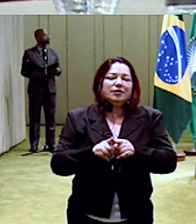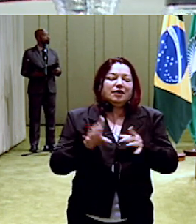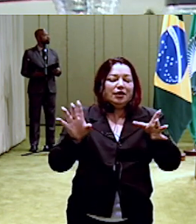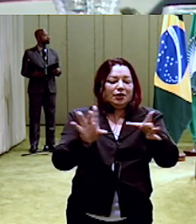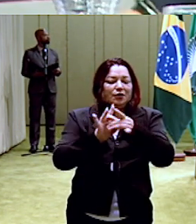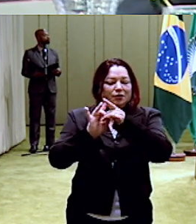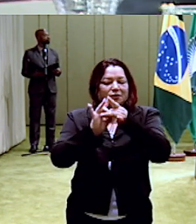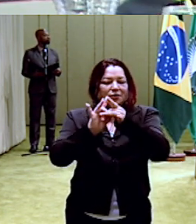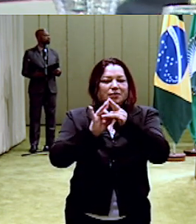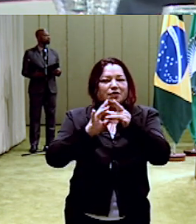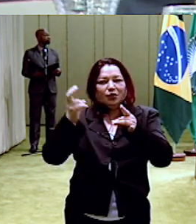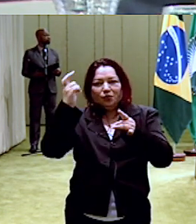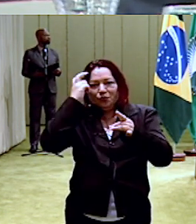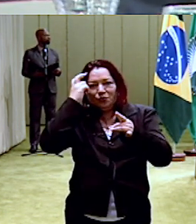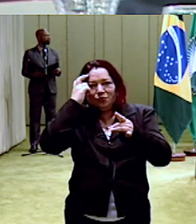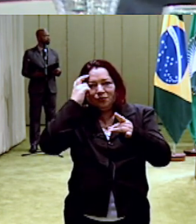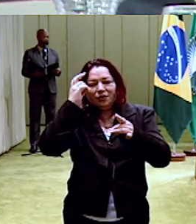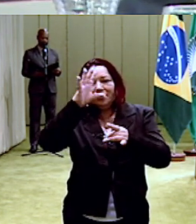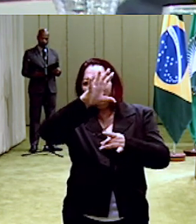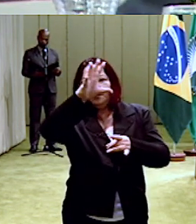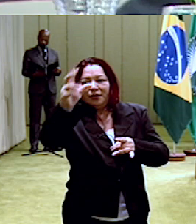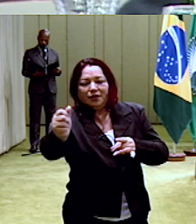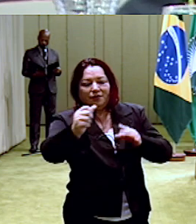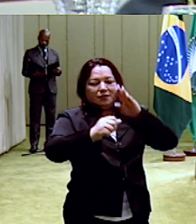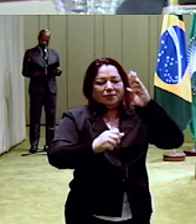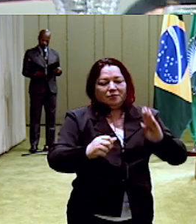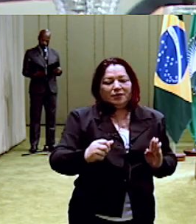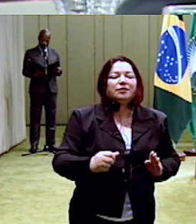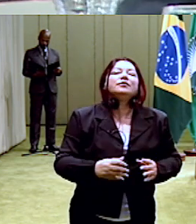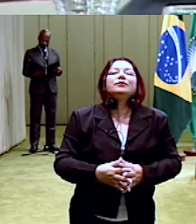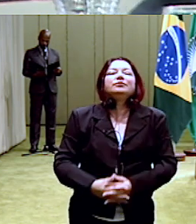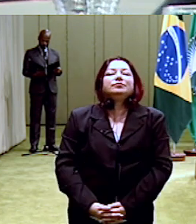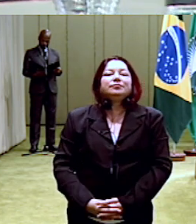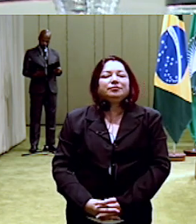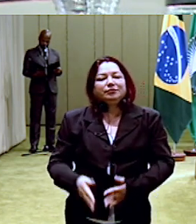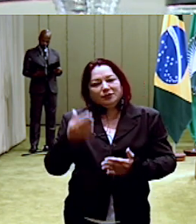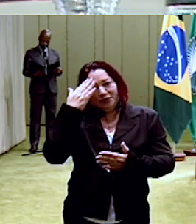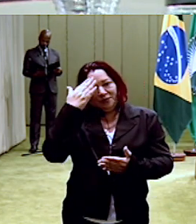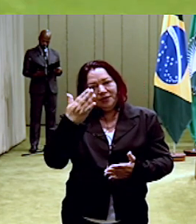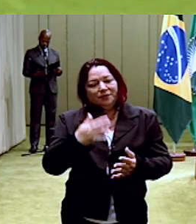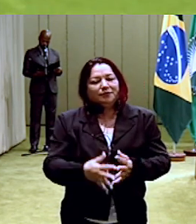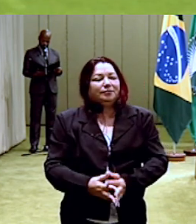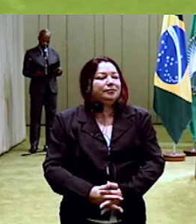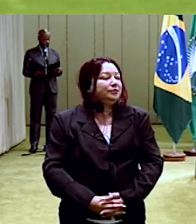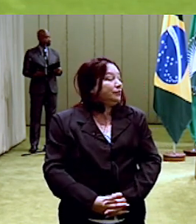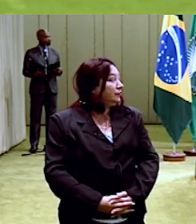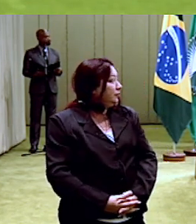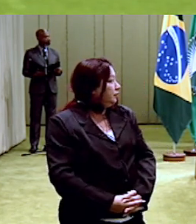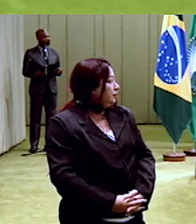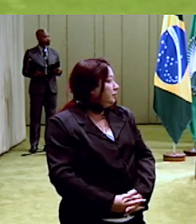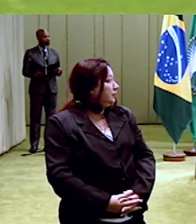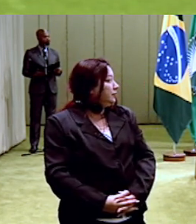dos laços culturais Brasil-África. Bom, era isso que eu queria comentar. Muito obrigada. Muito